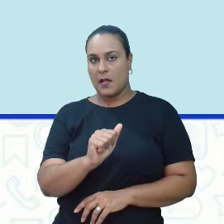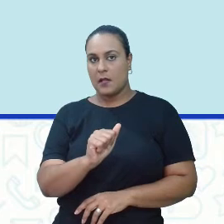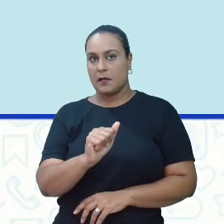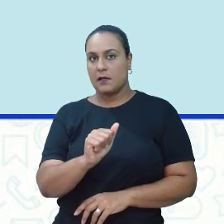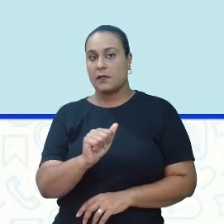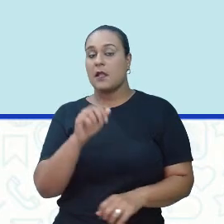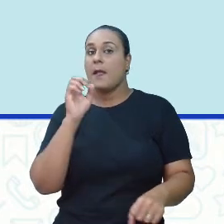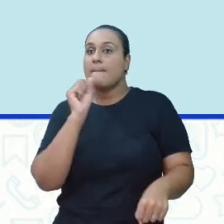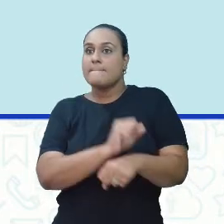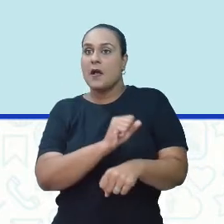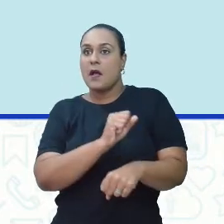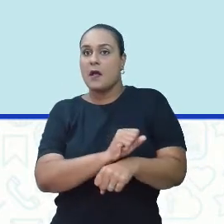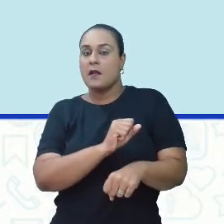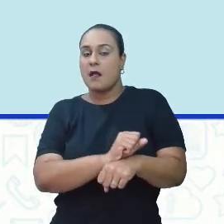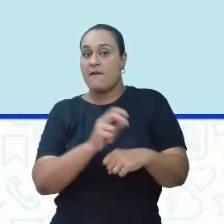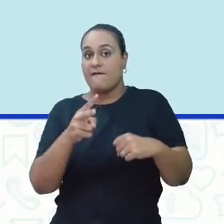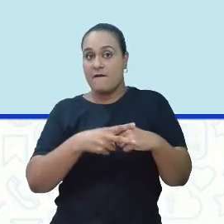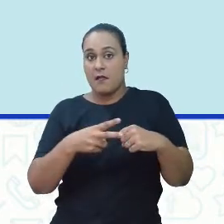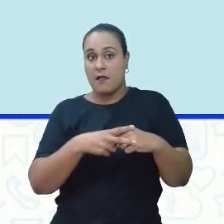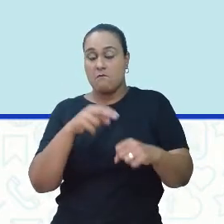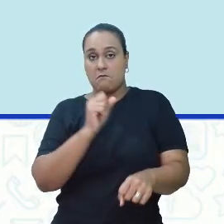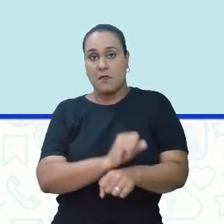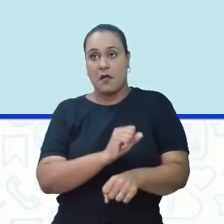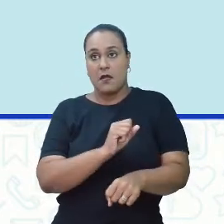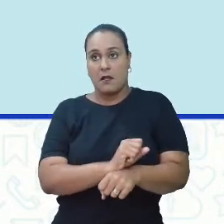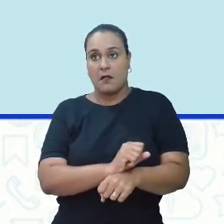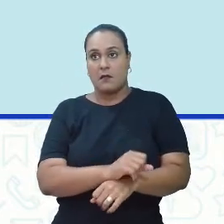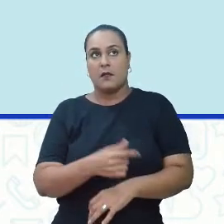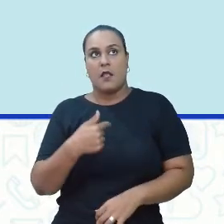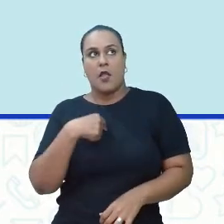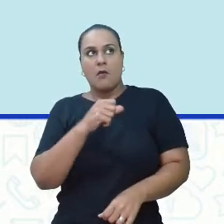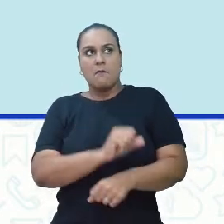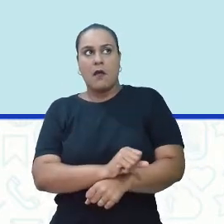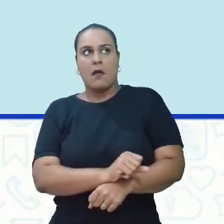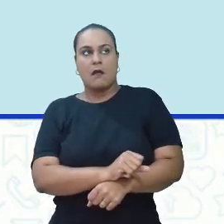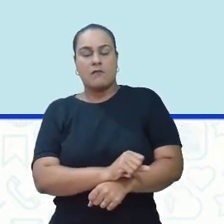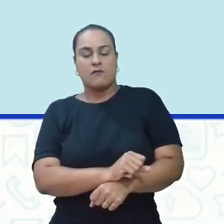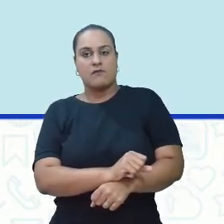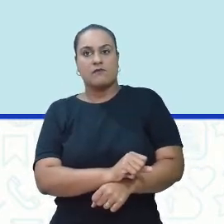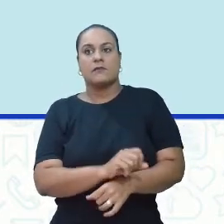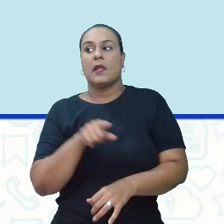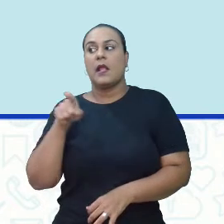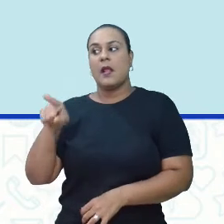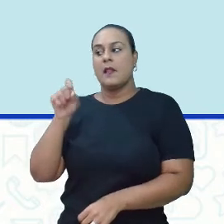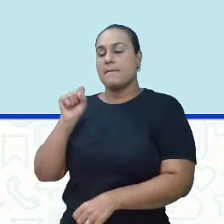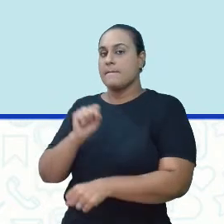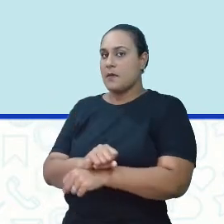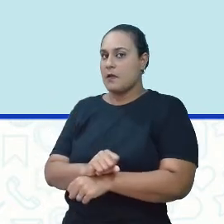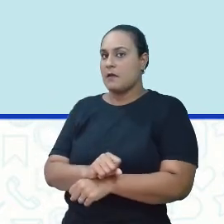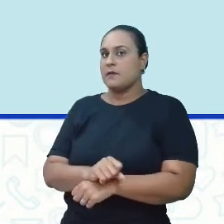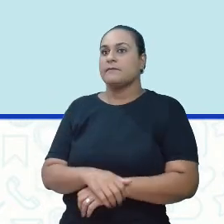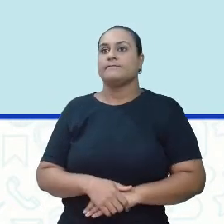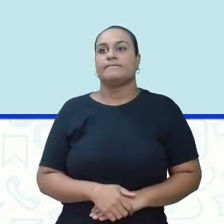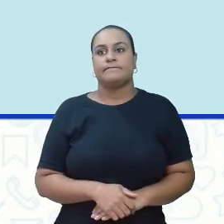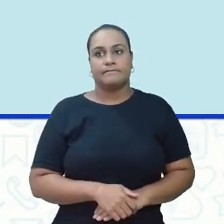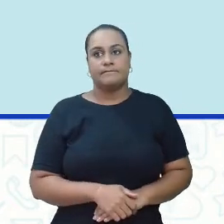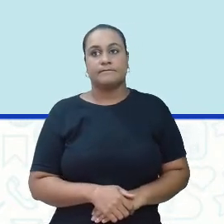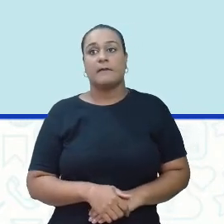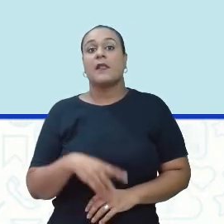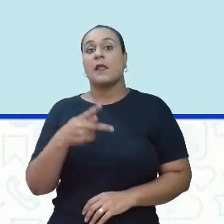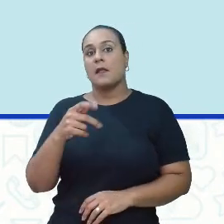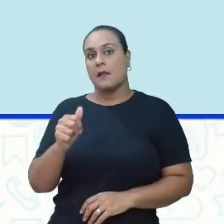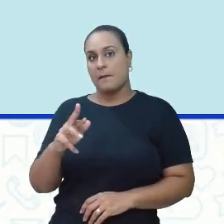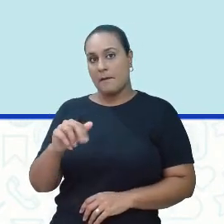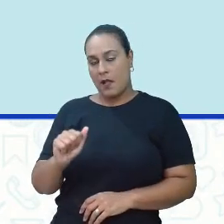parar, tá certo? Do verbo parar. Eu paro de fazer alguma coisa, ele para de fazer alguma coisa. E